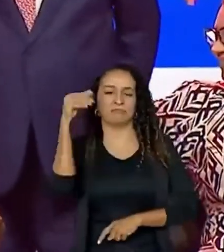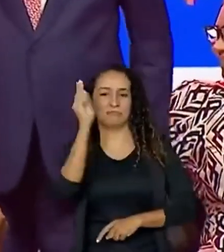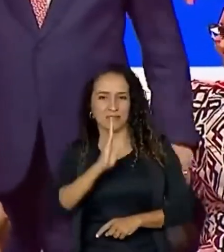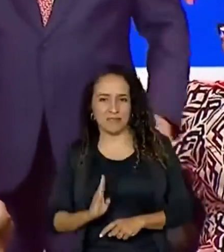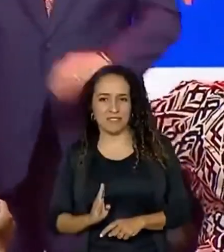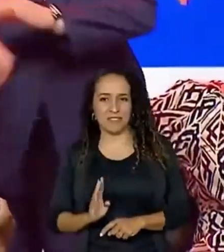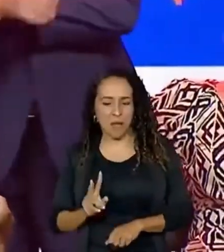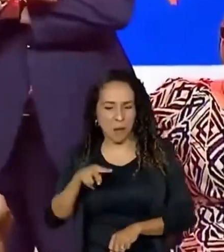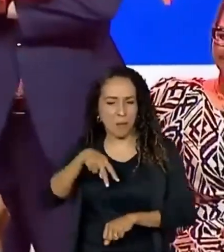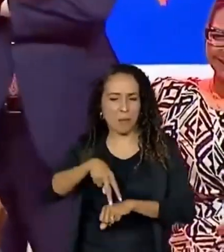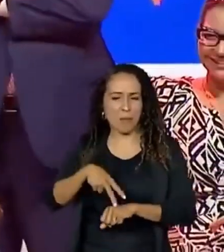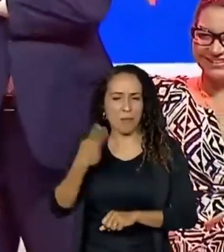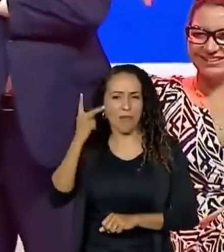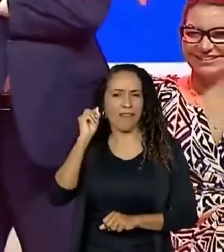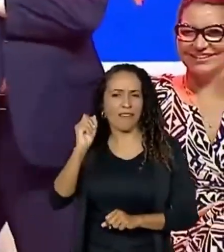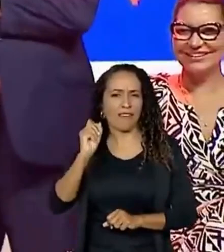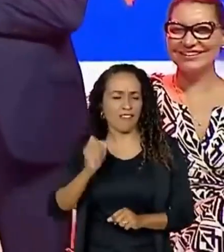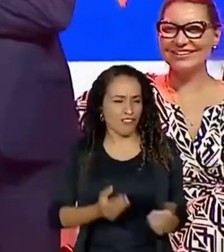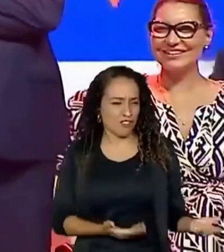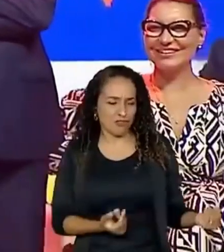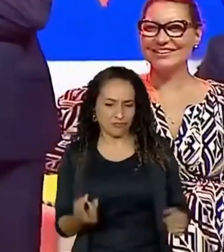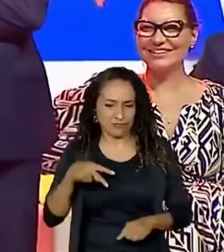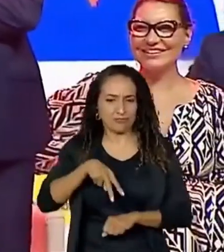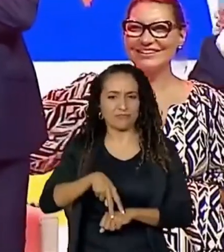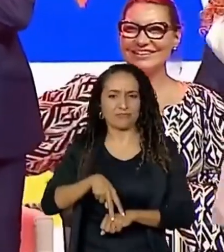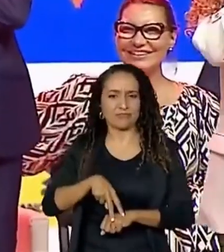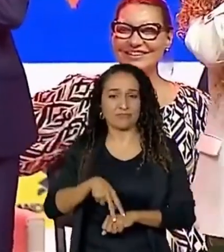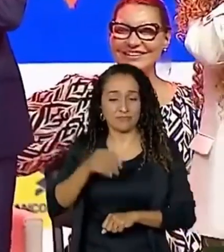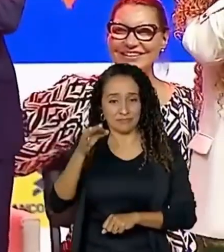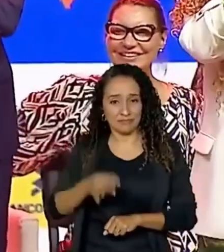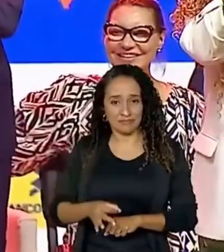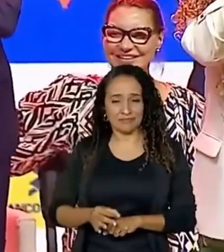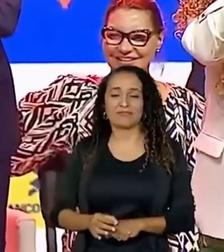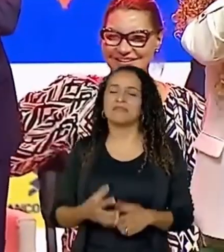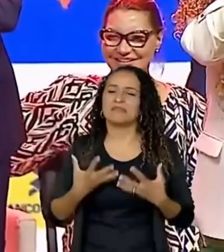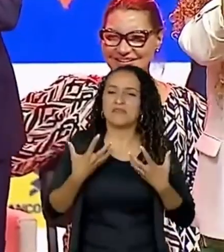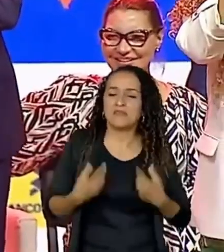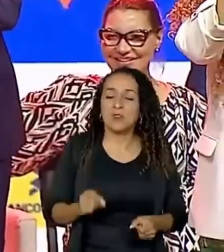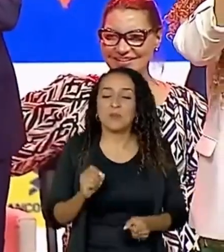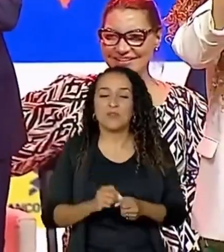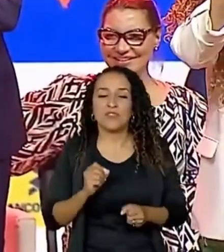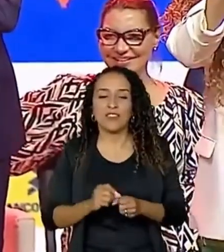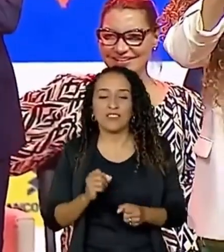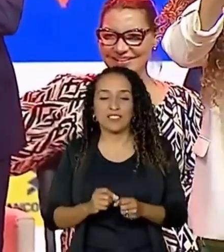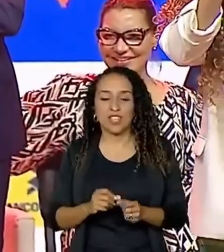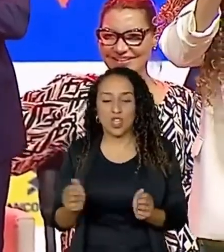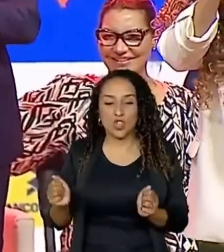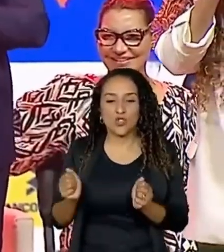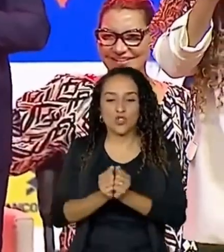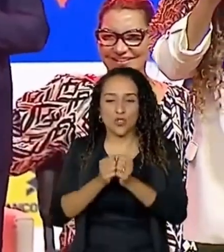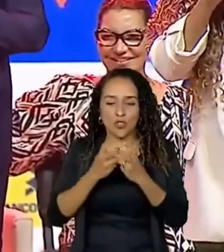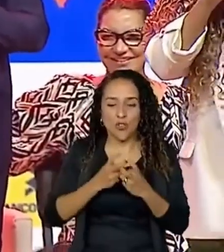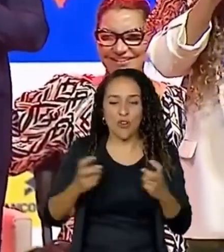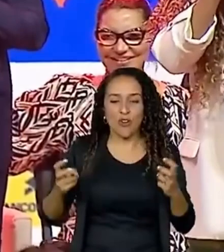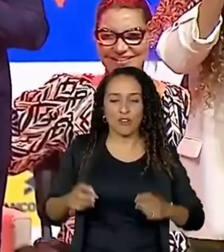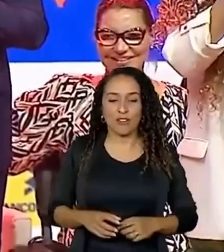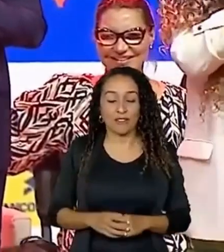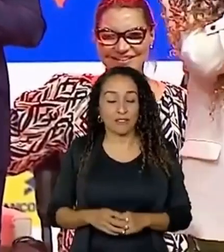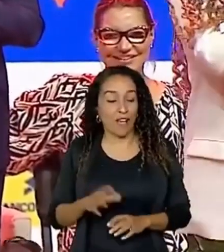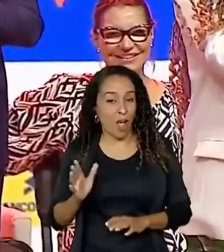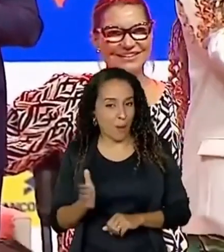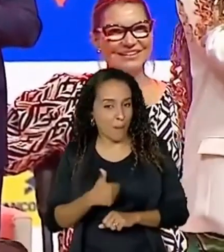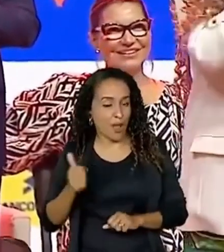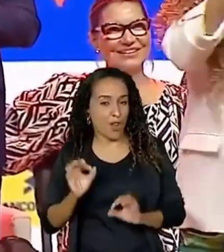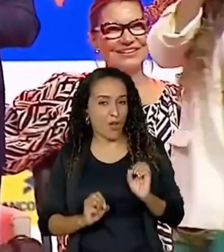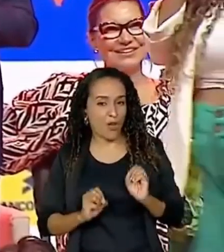que veio a juventude desse país. Correto, pessoal? Então vamos fazer aquele coral agora junto aqui. Agora tem que ser melhor do que o aquecimento,